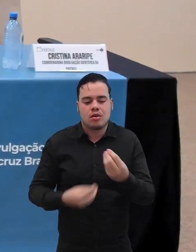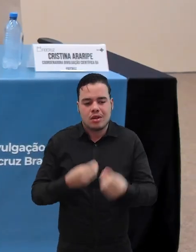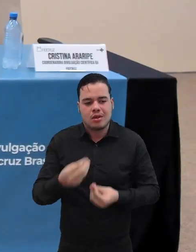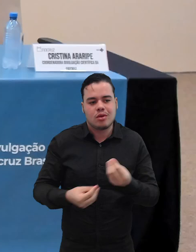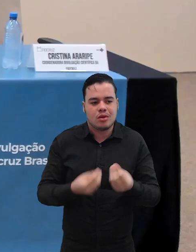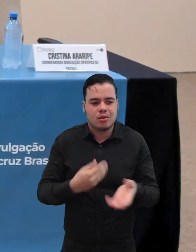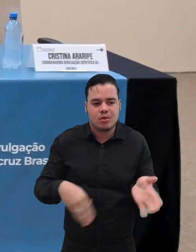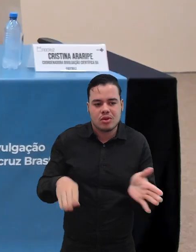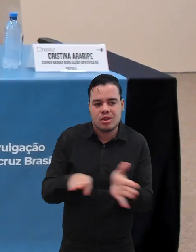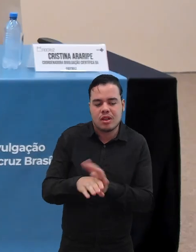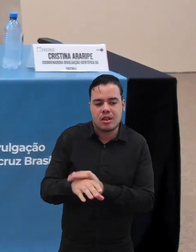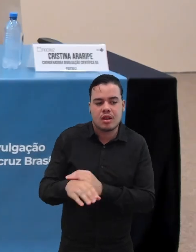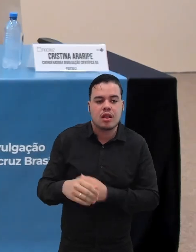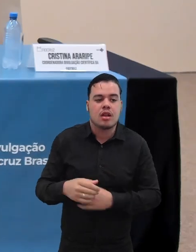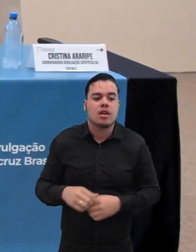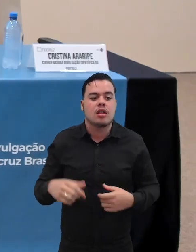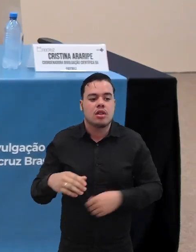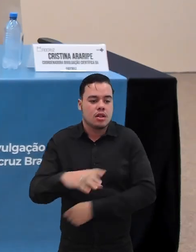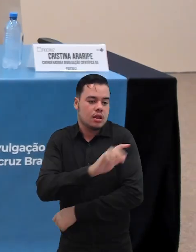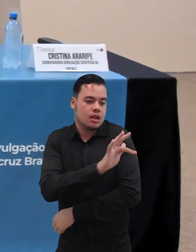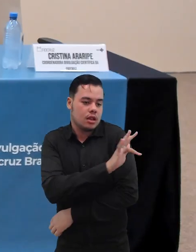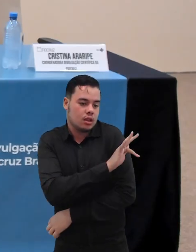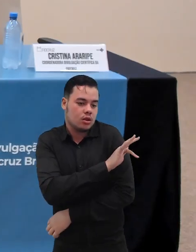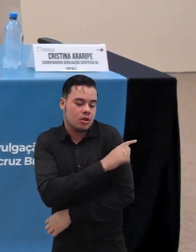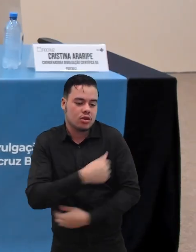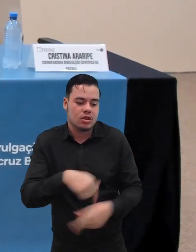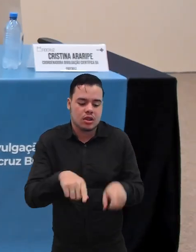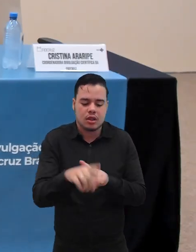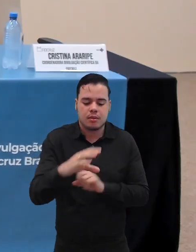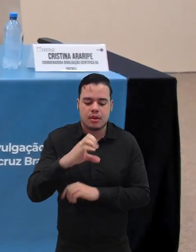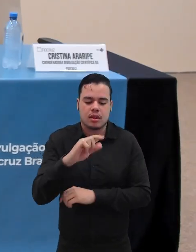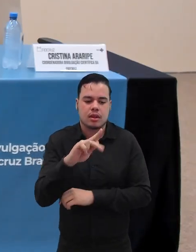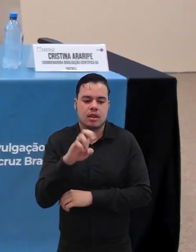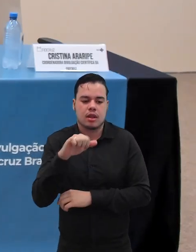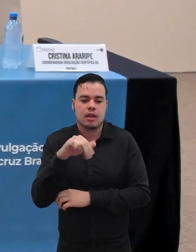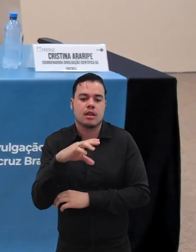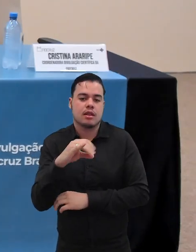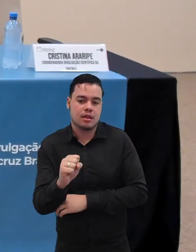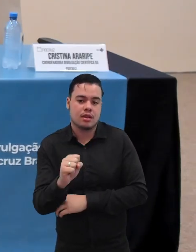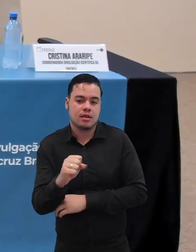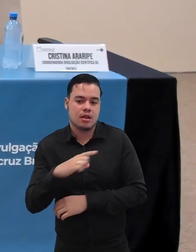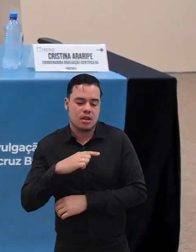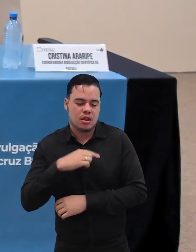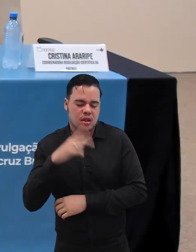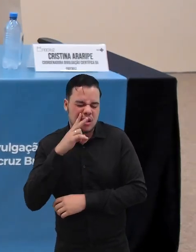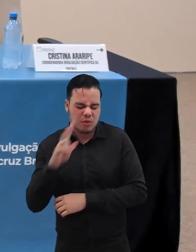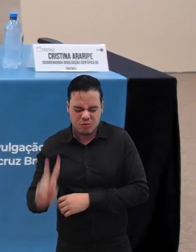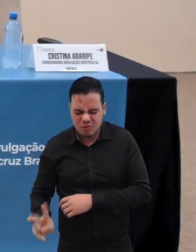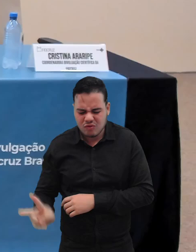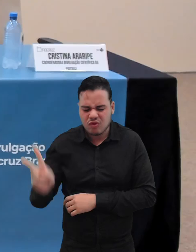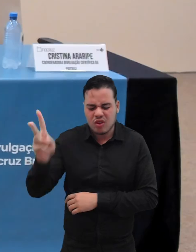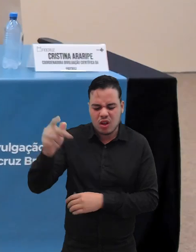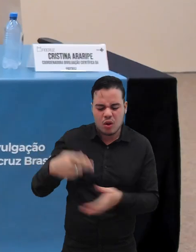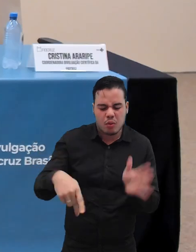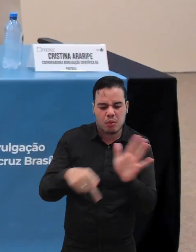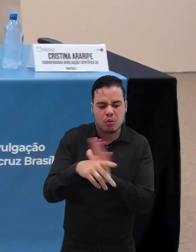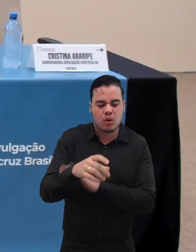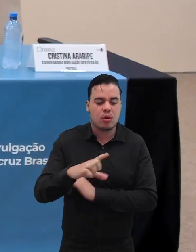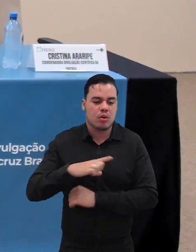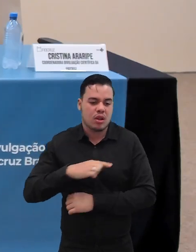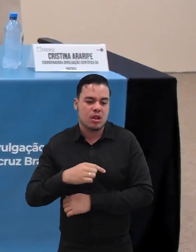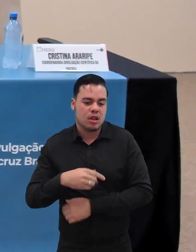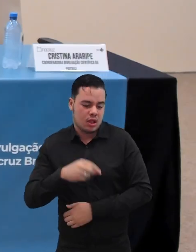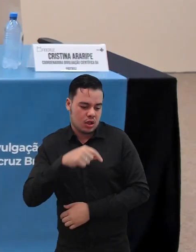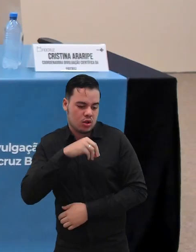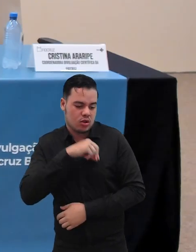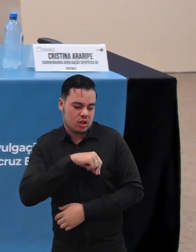carreira de ciência e tecnologia com profissionais que são reconhecidos e que têm o merecido respeito e que têm salários justos